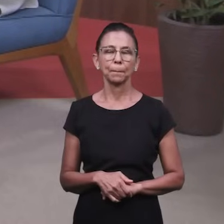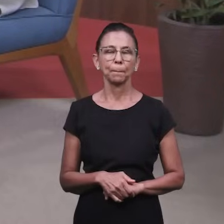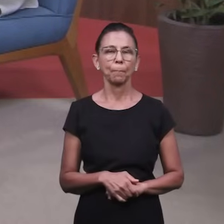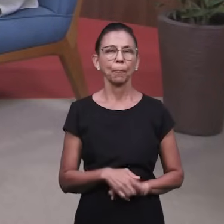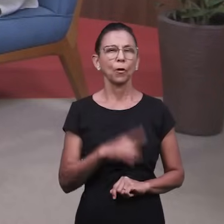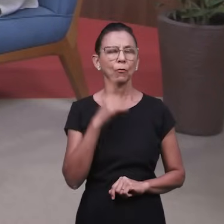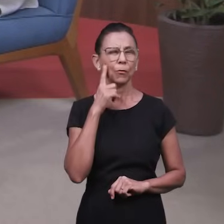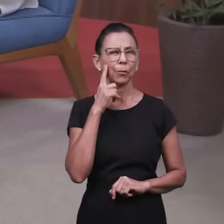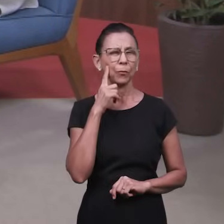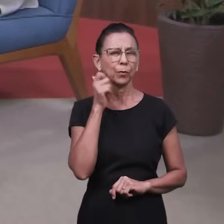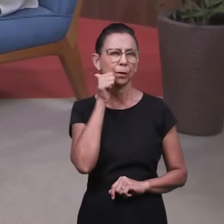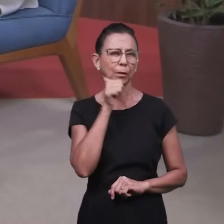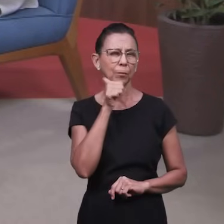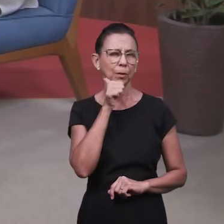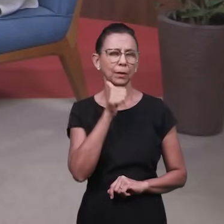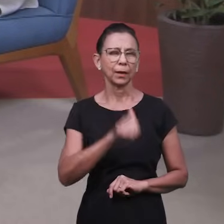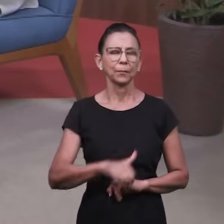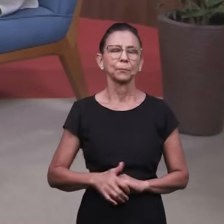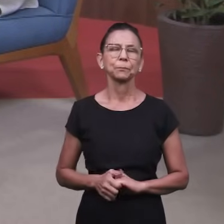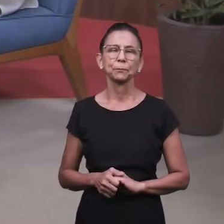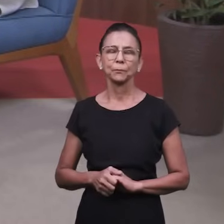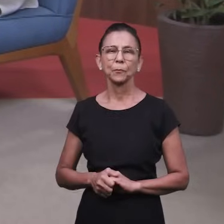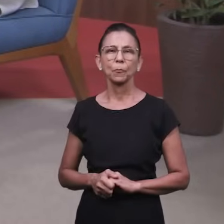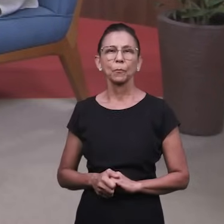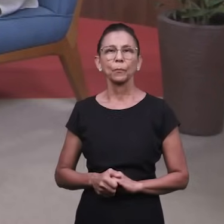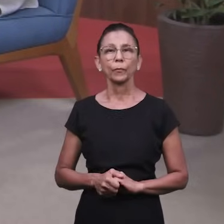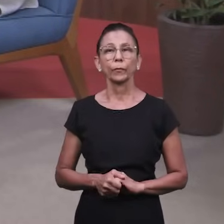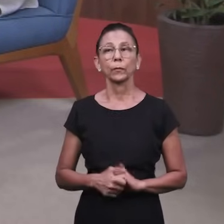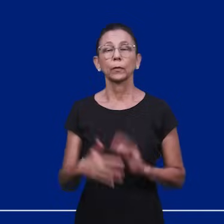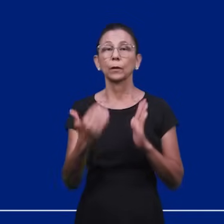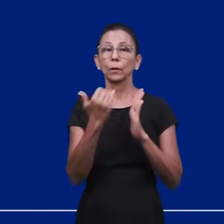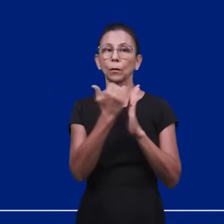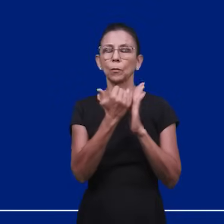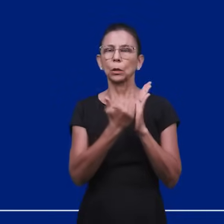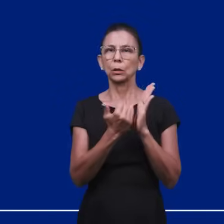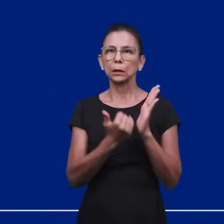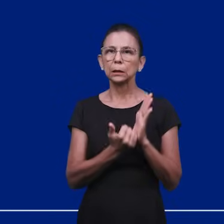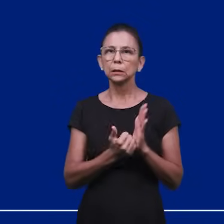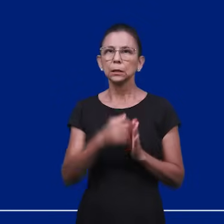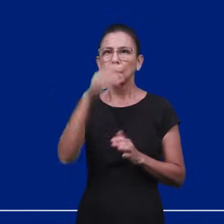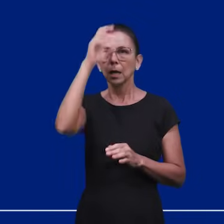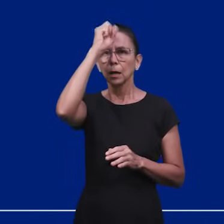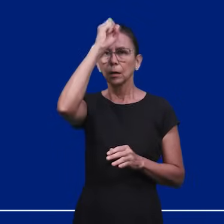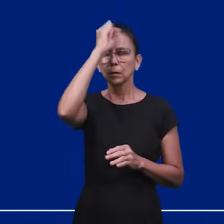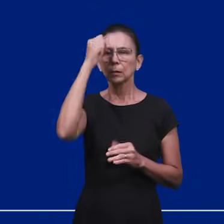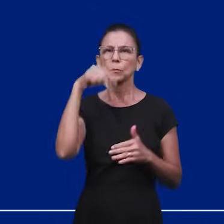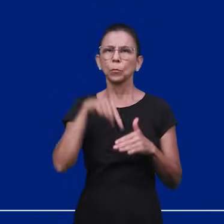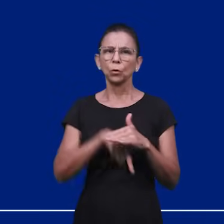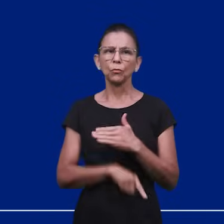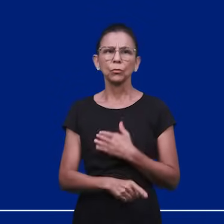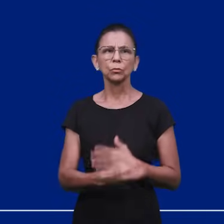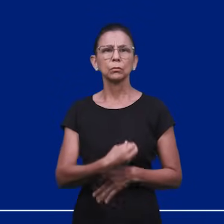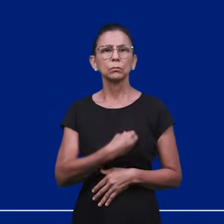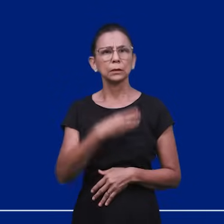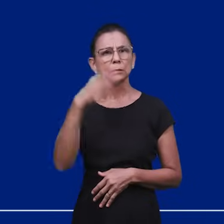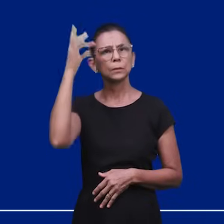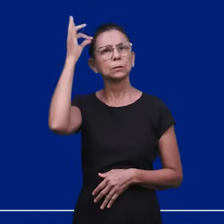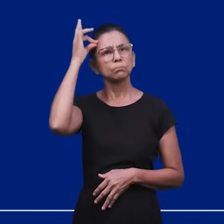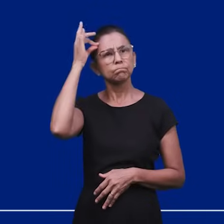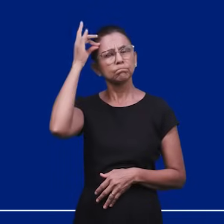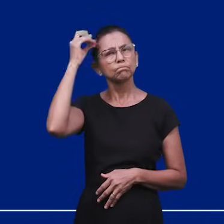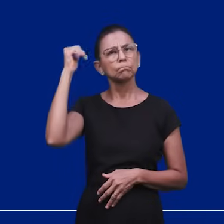foi Patrícia dos Anjos. E a Patrícia diz o seguinte: o programa tem sido de profundo aprendizado para a minha